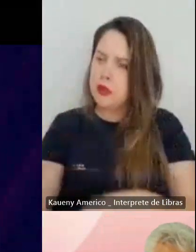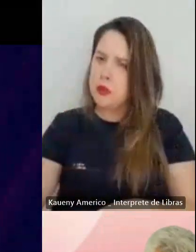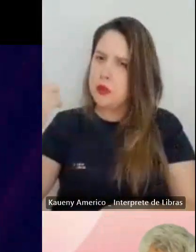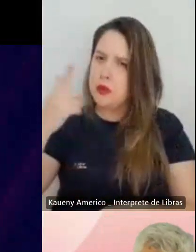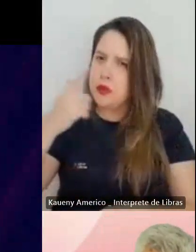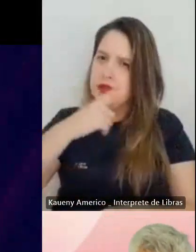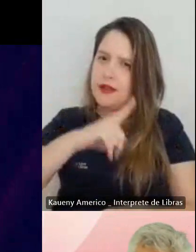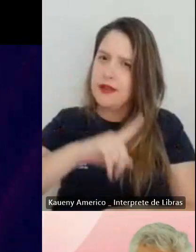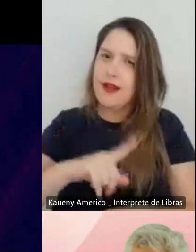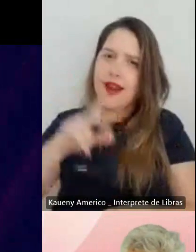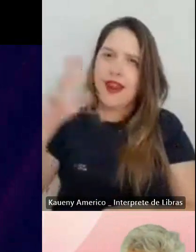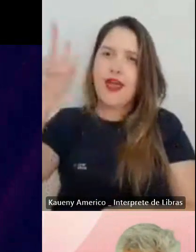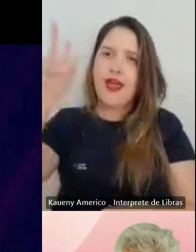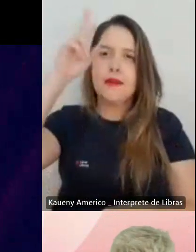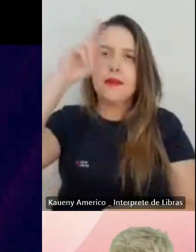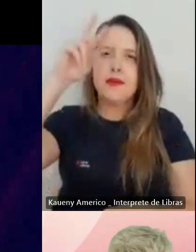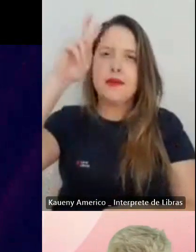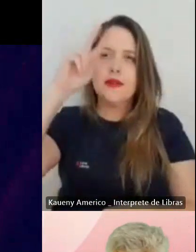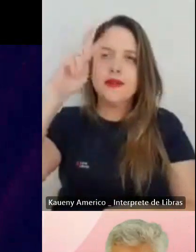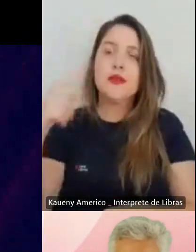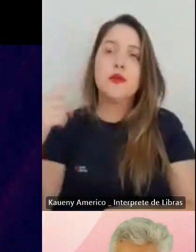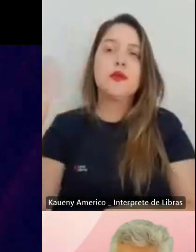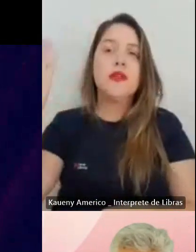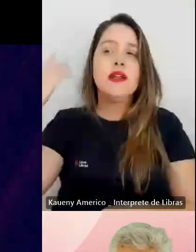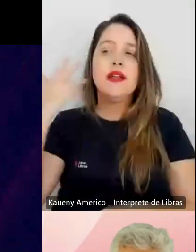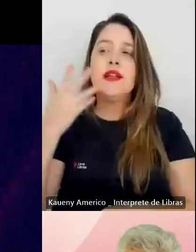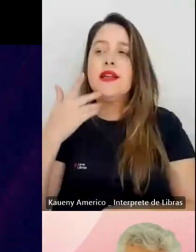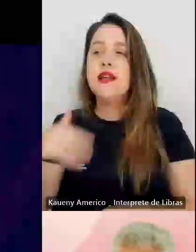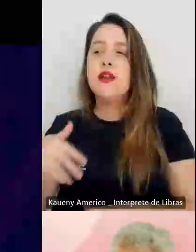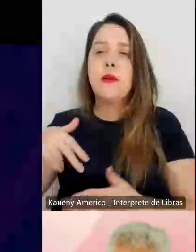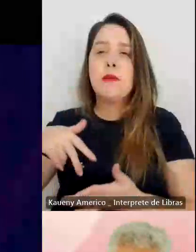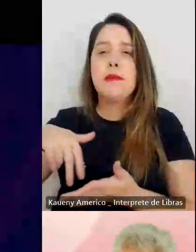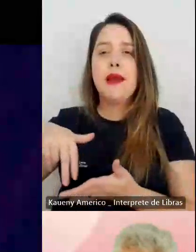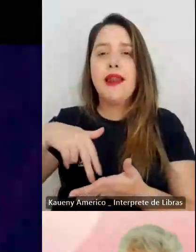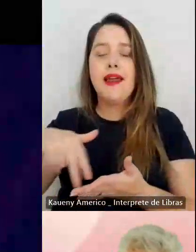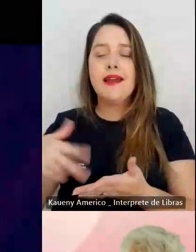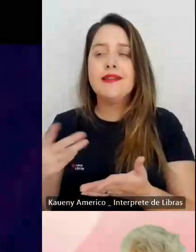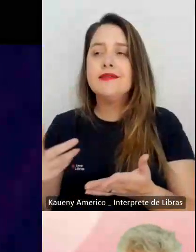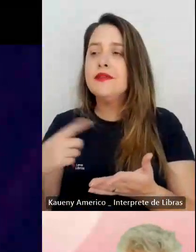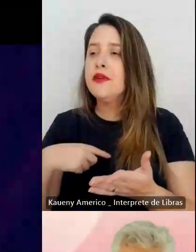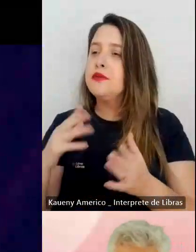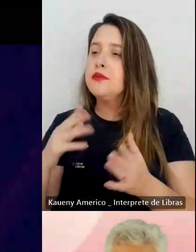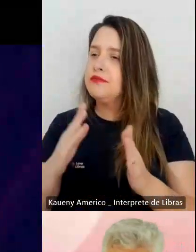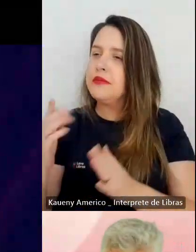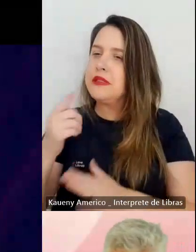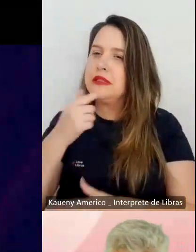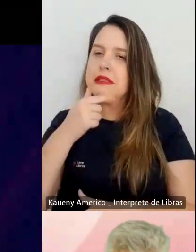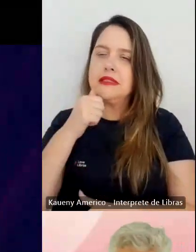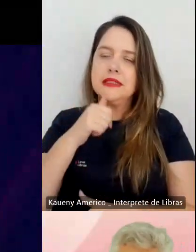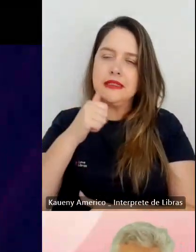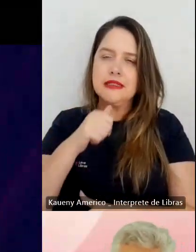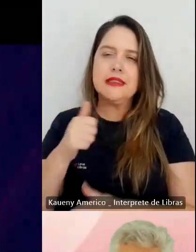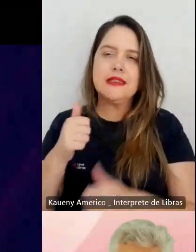relembrar de quando eram crianças e faziam balé, e isso do lado feminino tem sido uma coisa extremamente bem